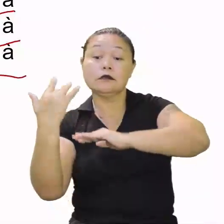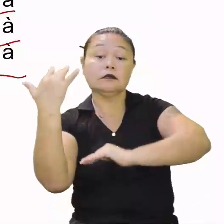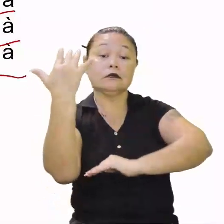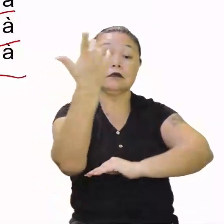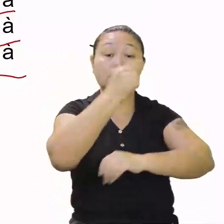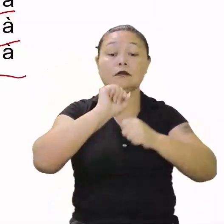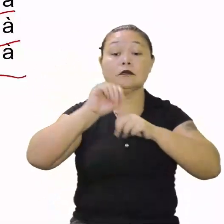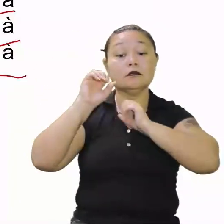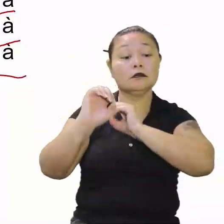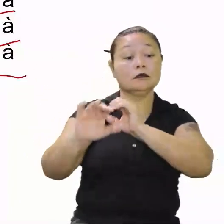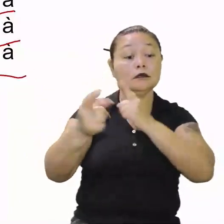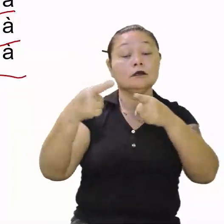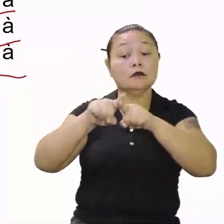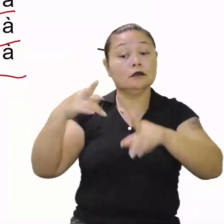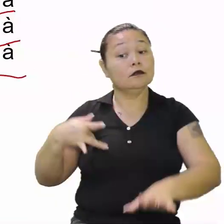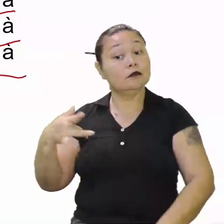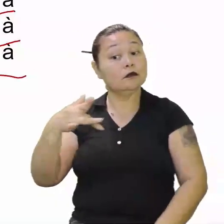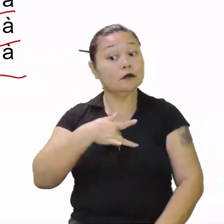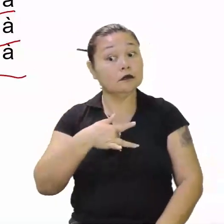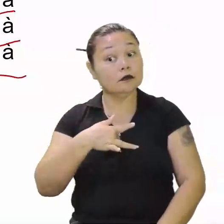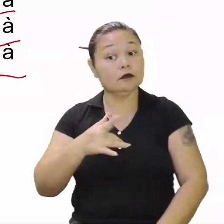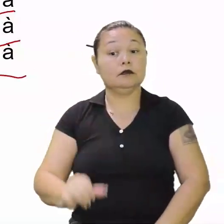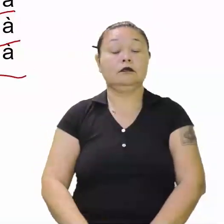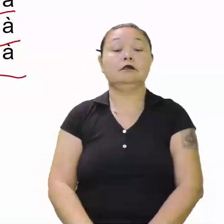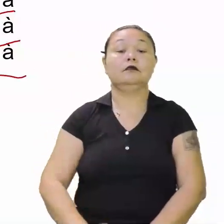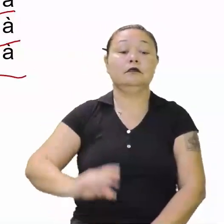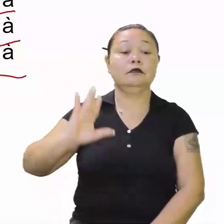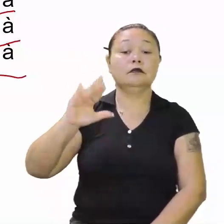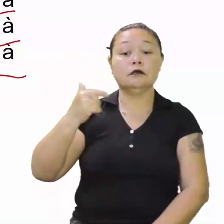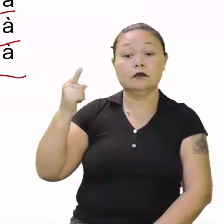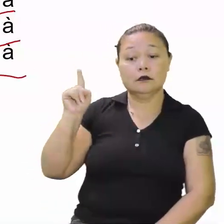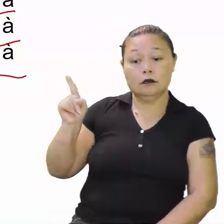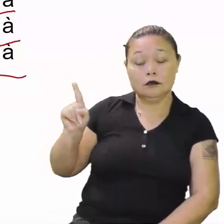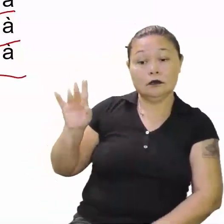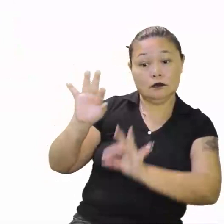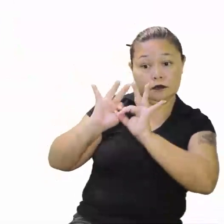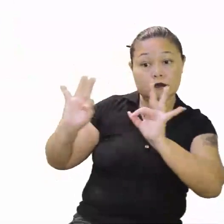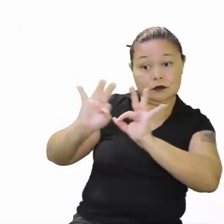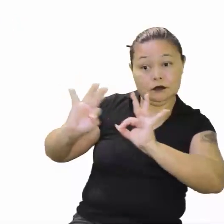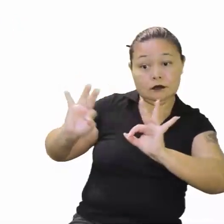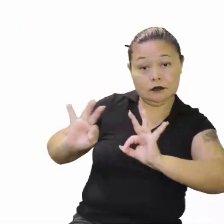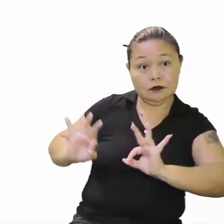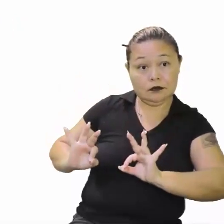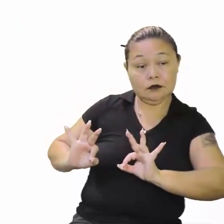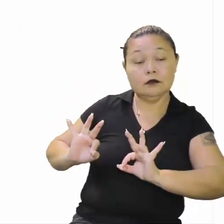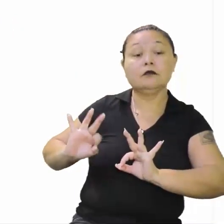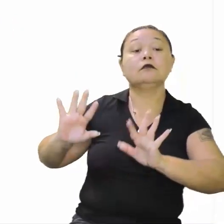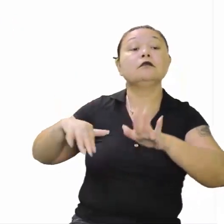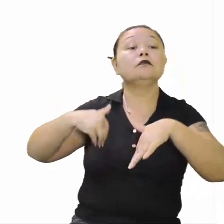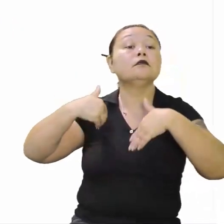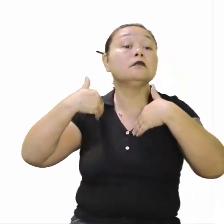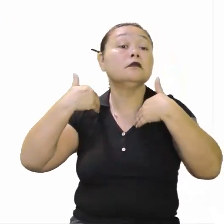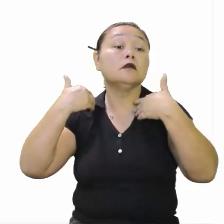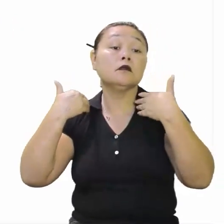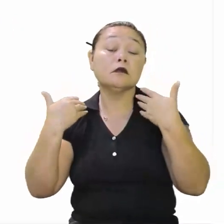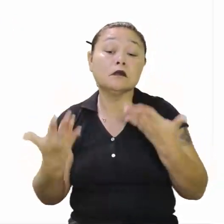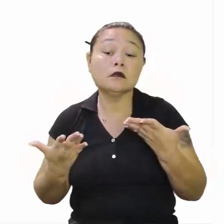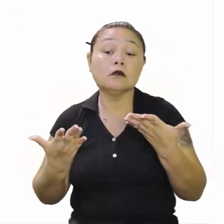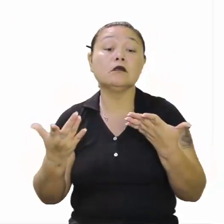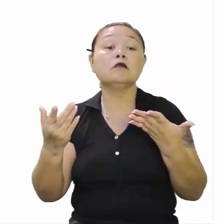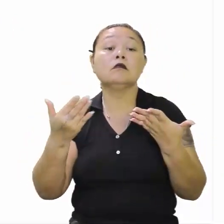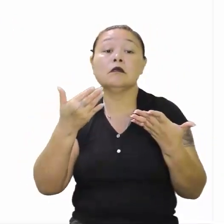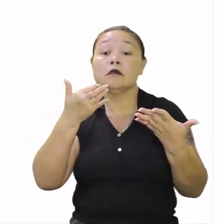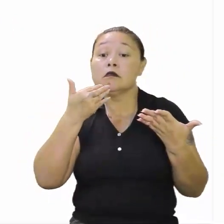à educação e à saúde. Diante desse enunciado, vamos lá. Qual